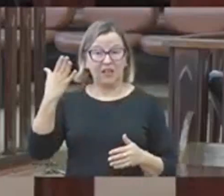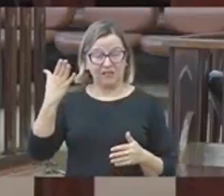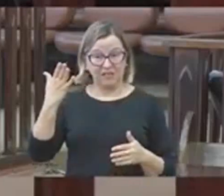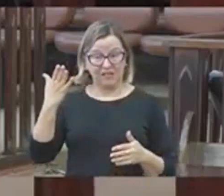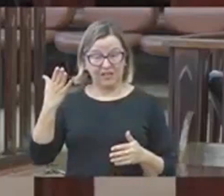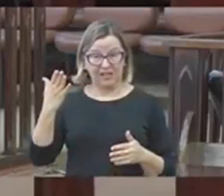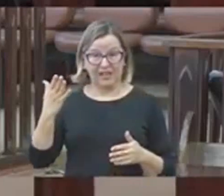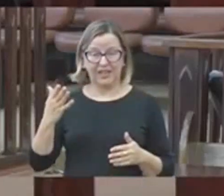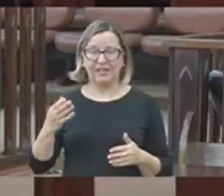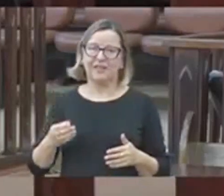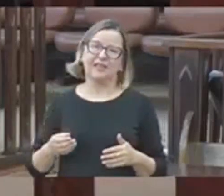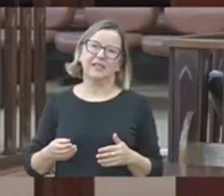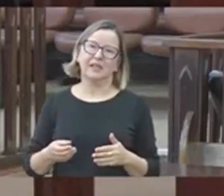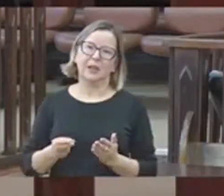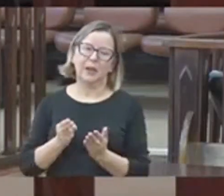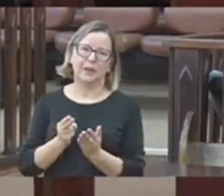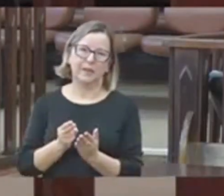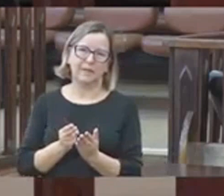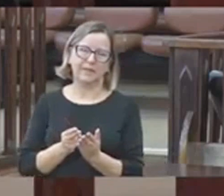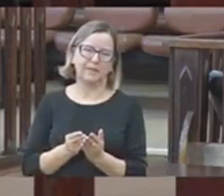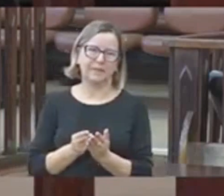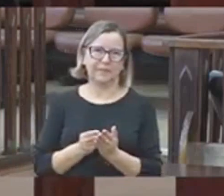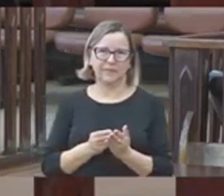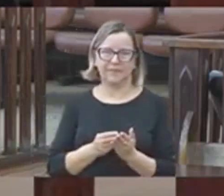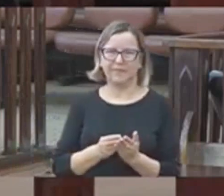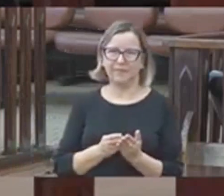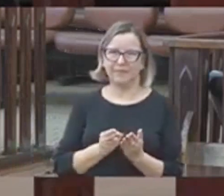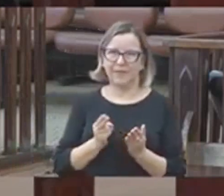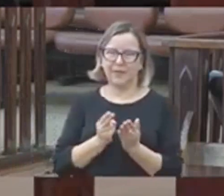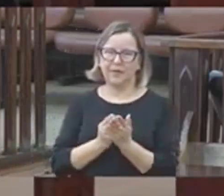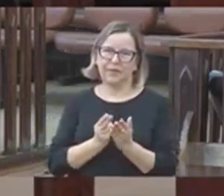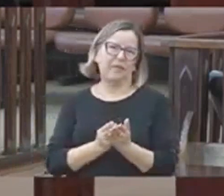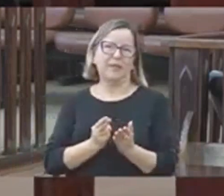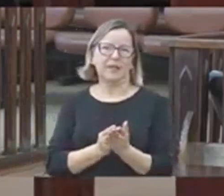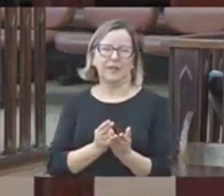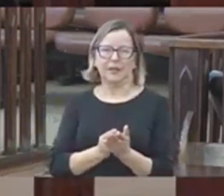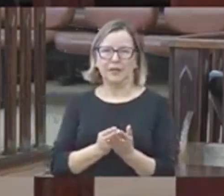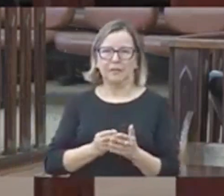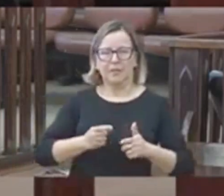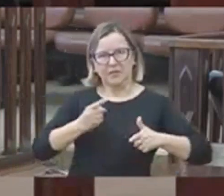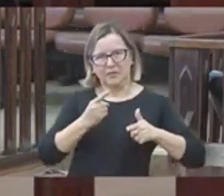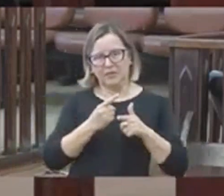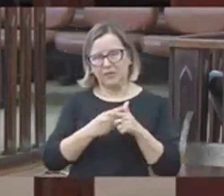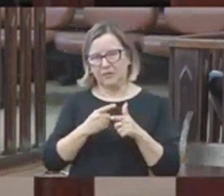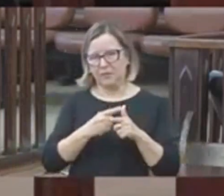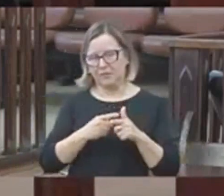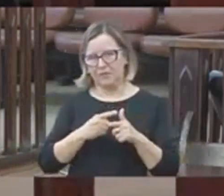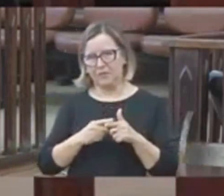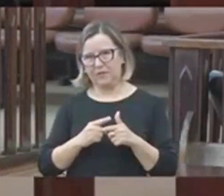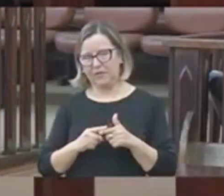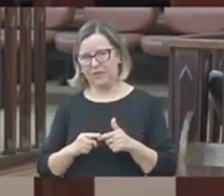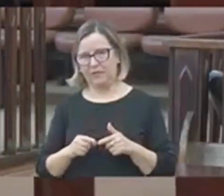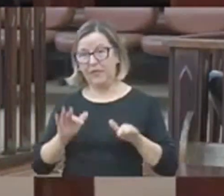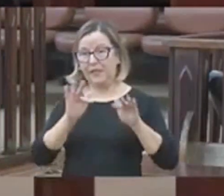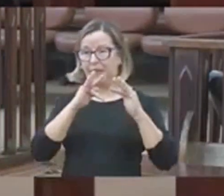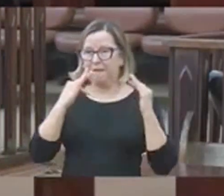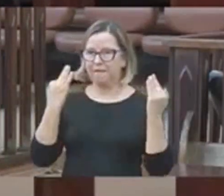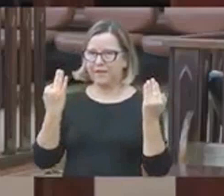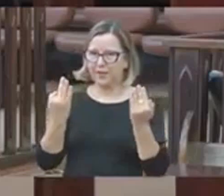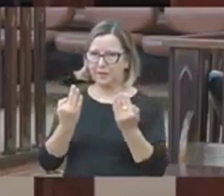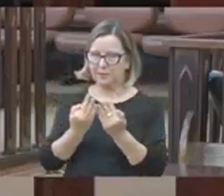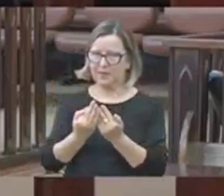egocentrismo humano. E a estabilidade da família está em constante tensão de